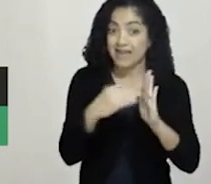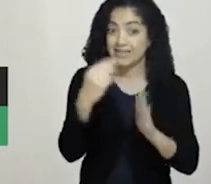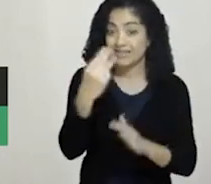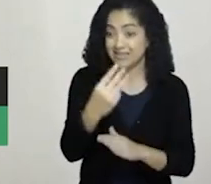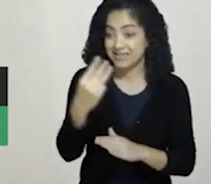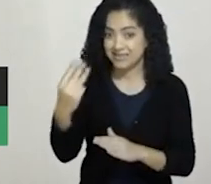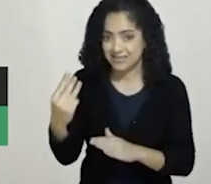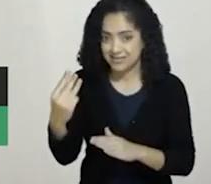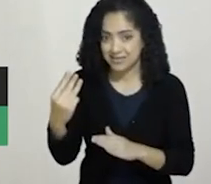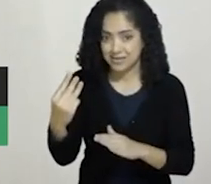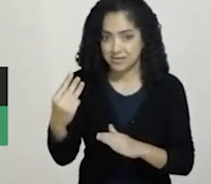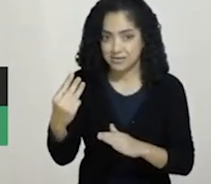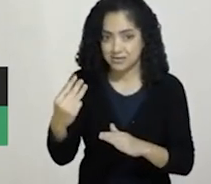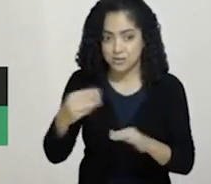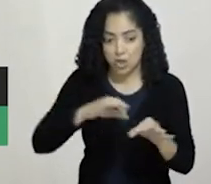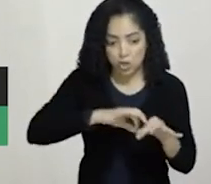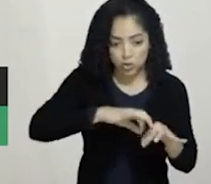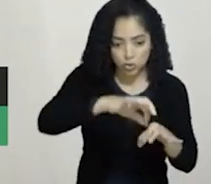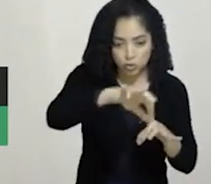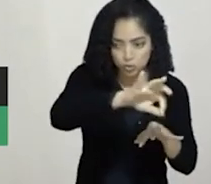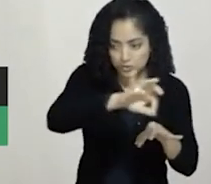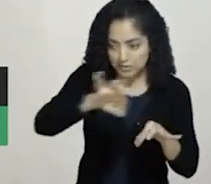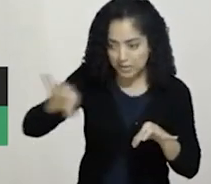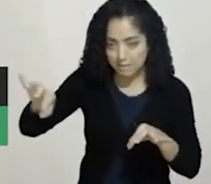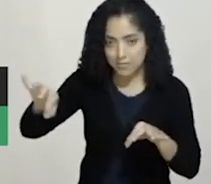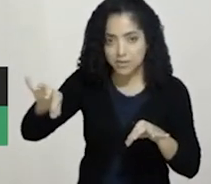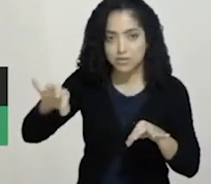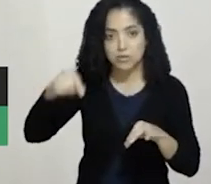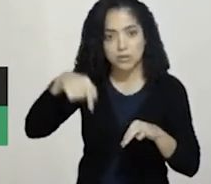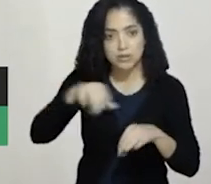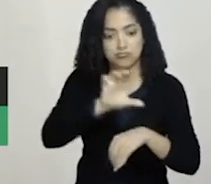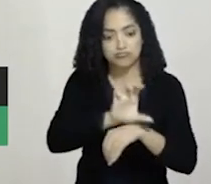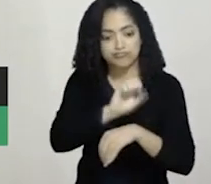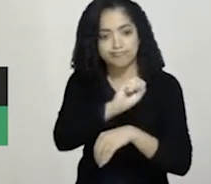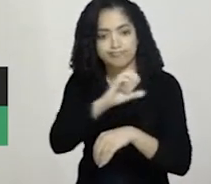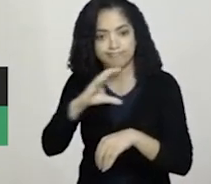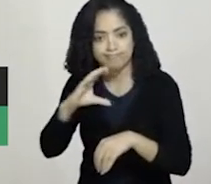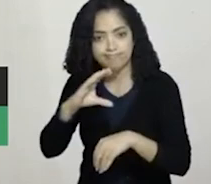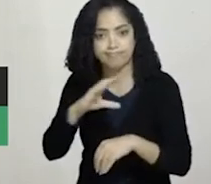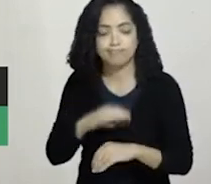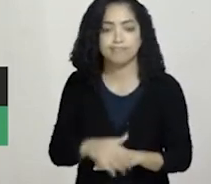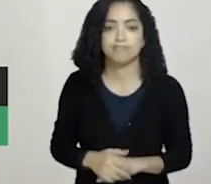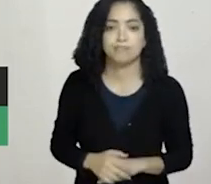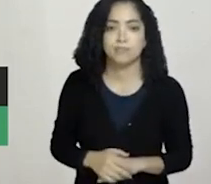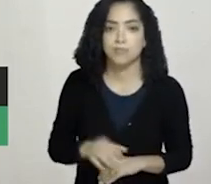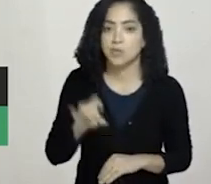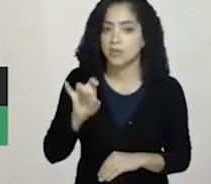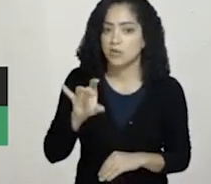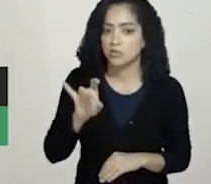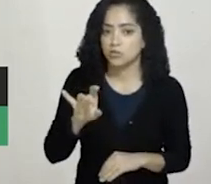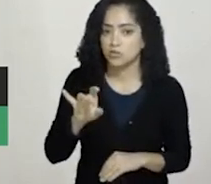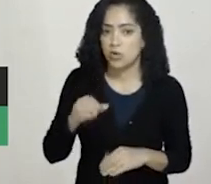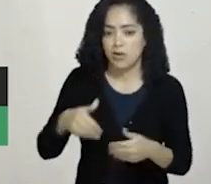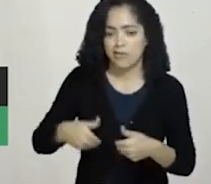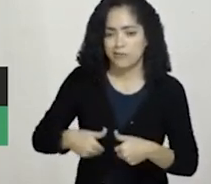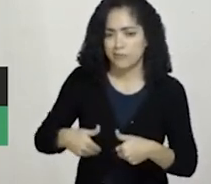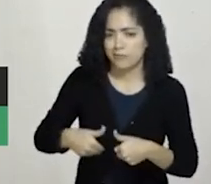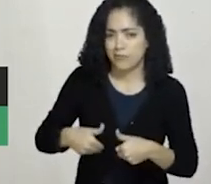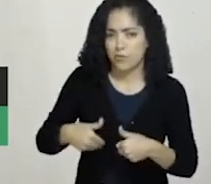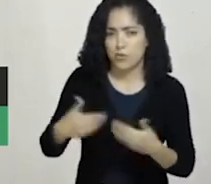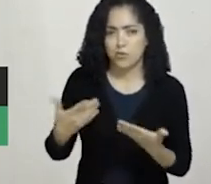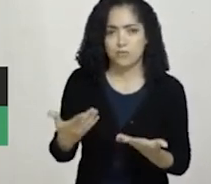áreas do tamanho do Estado de Santa Catarina não é só o espectro da Fome que nos Ronda